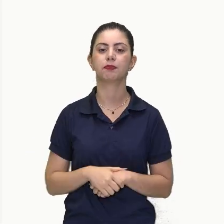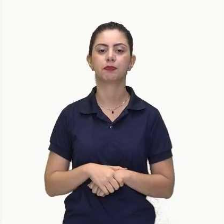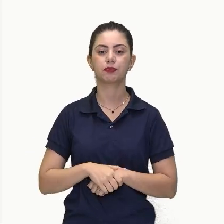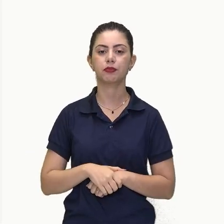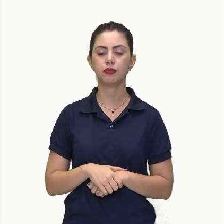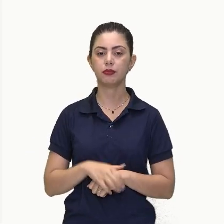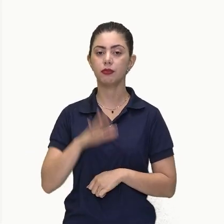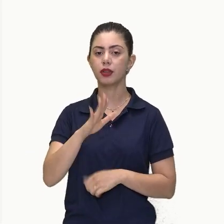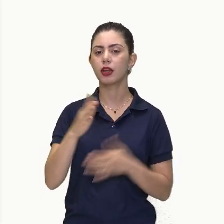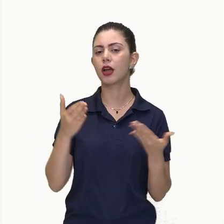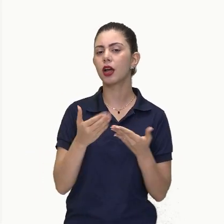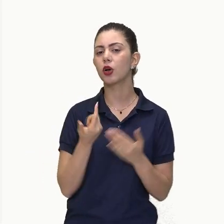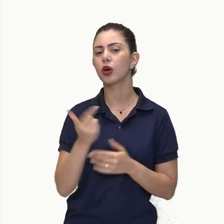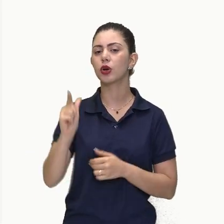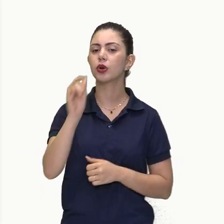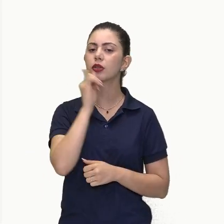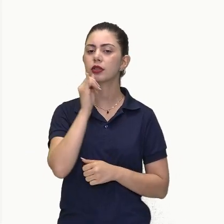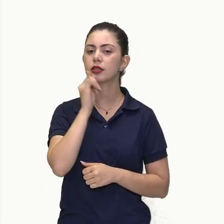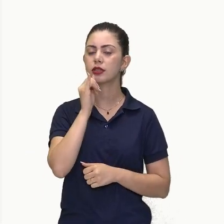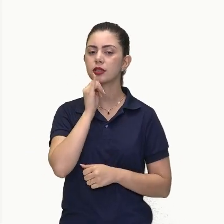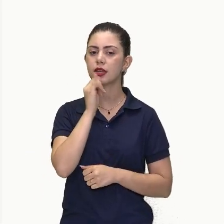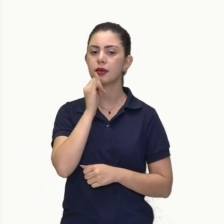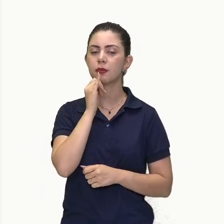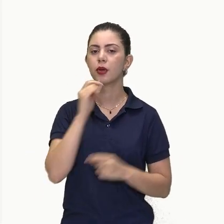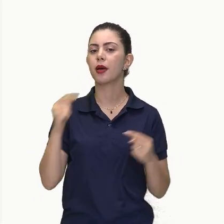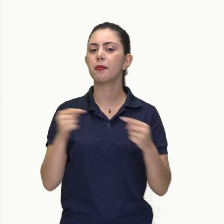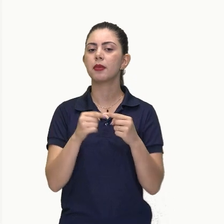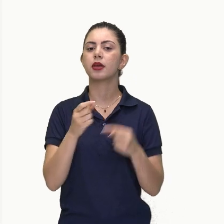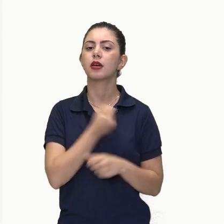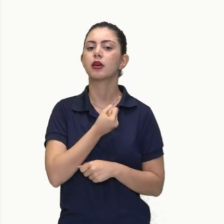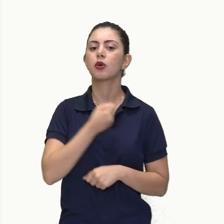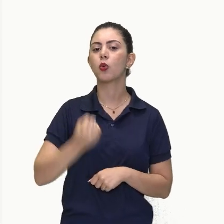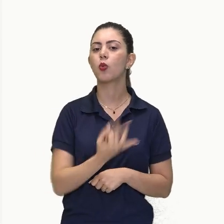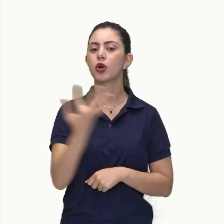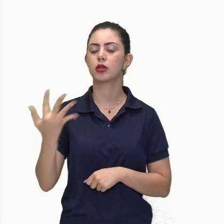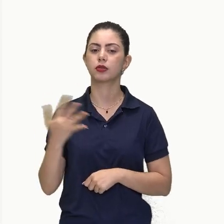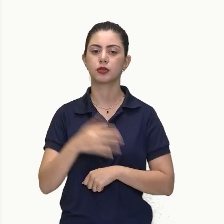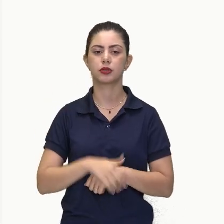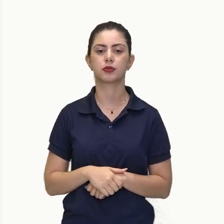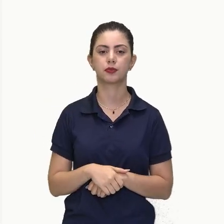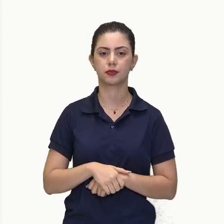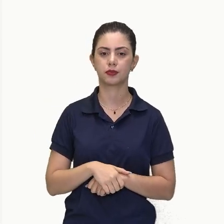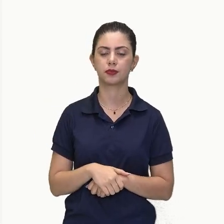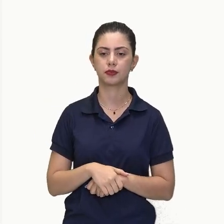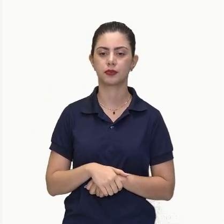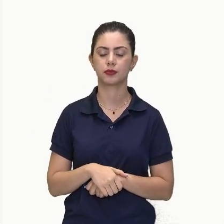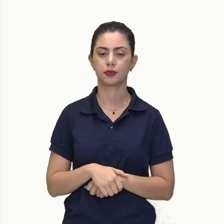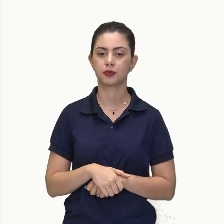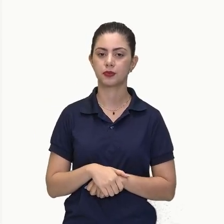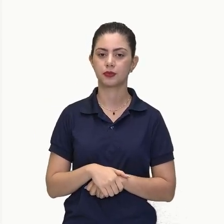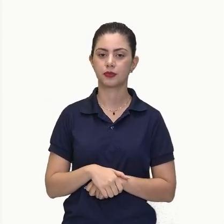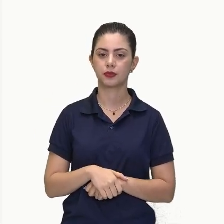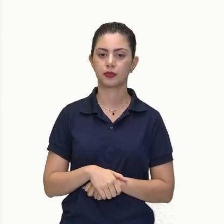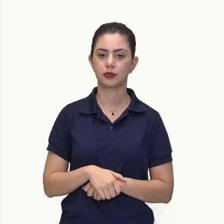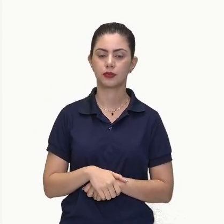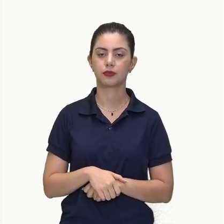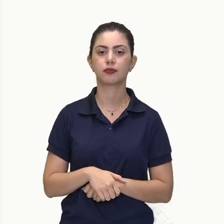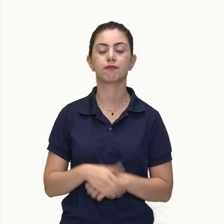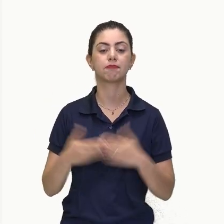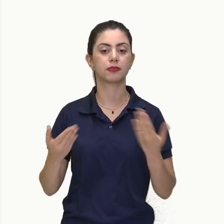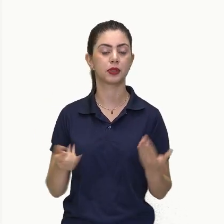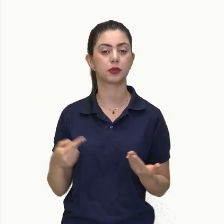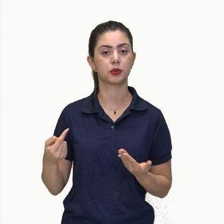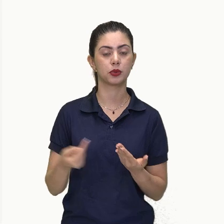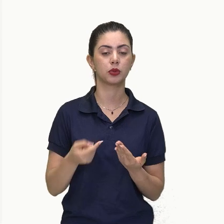observar um exemplo relacionado a números. Olha só, quando a gente observa aqui nesse próximo exemplo, a gente observa